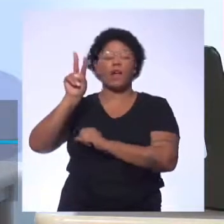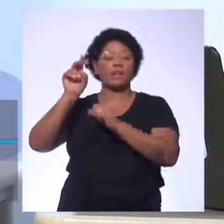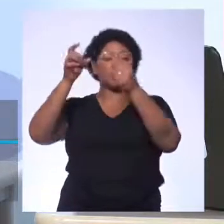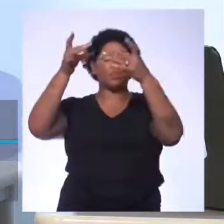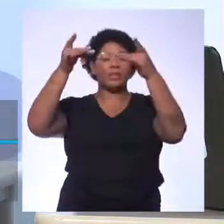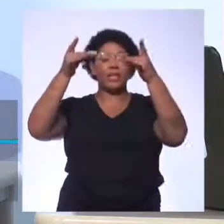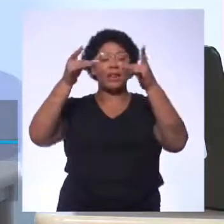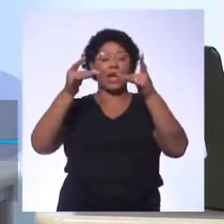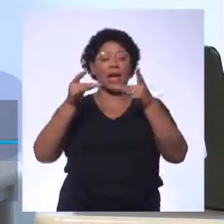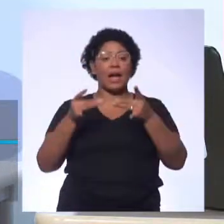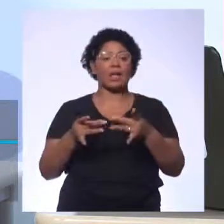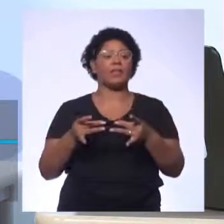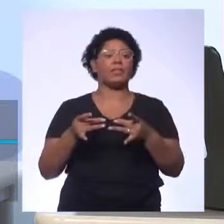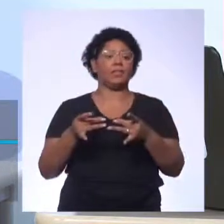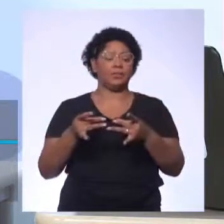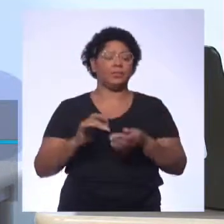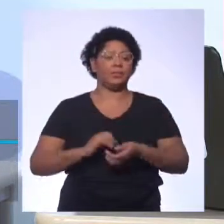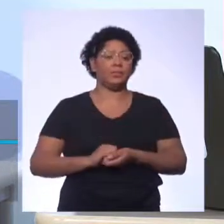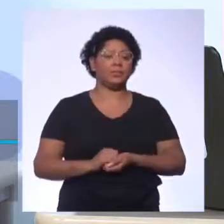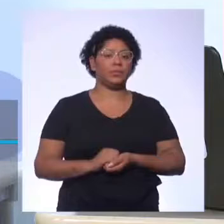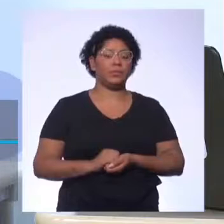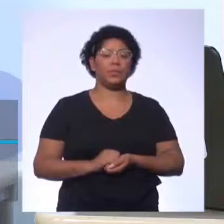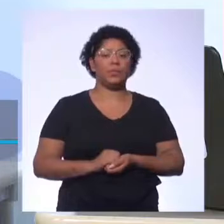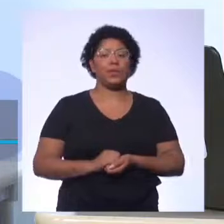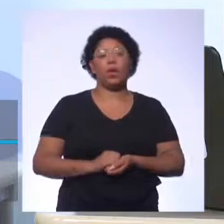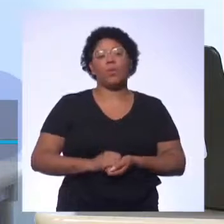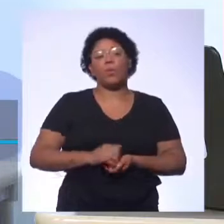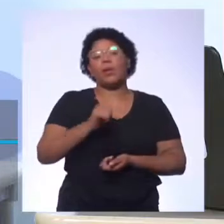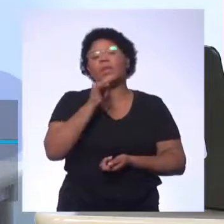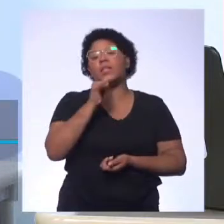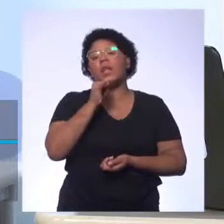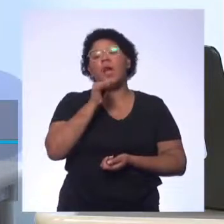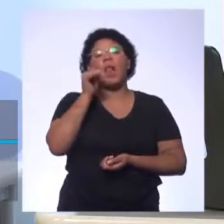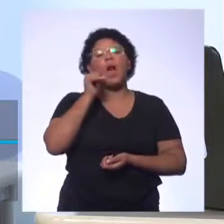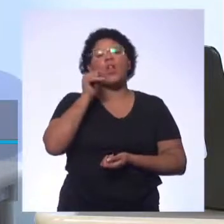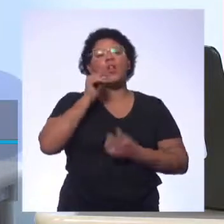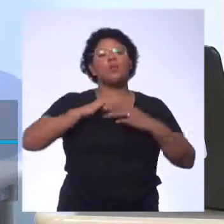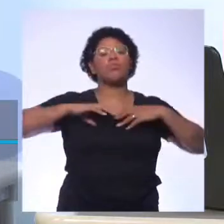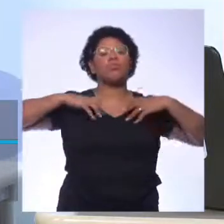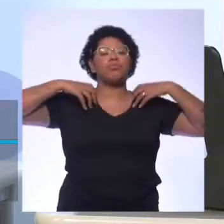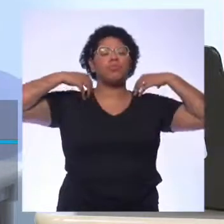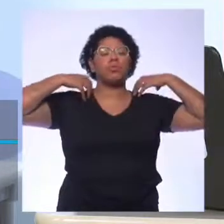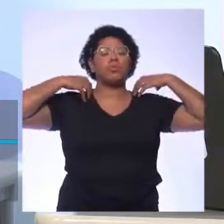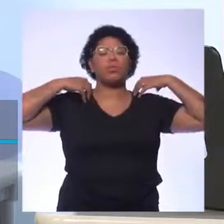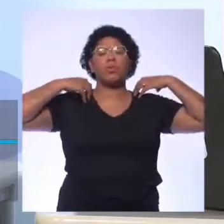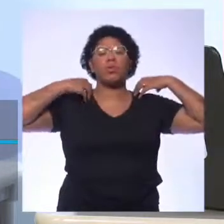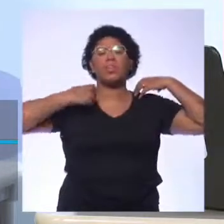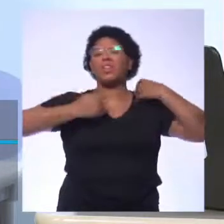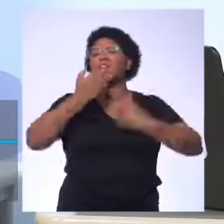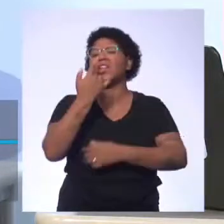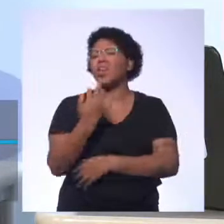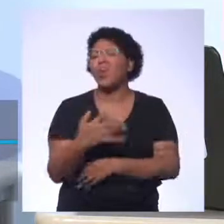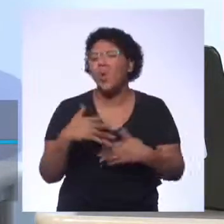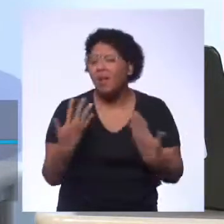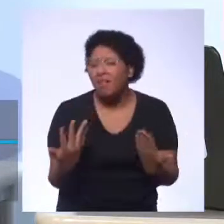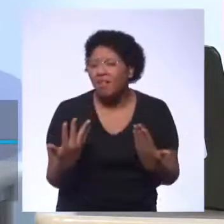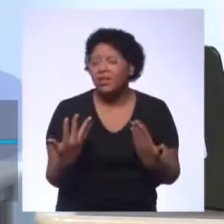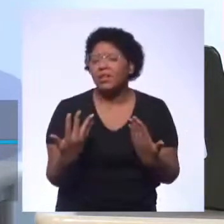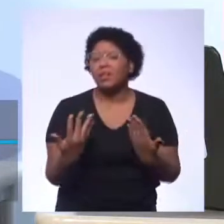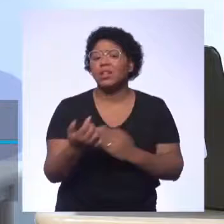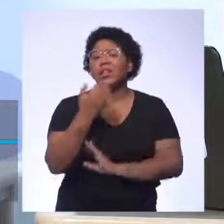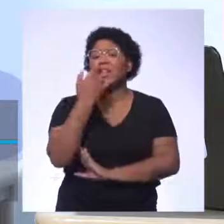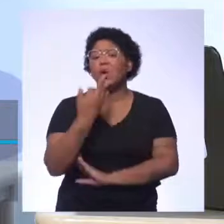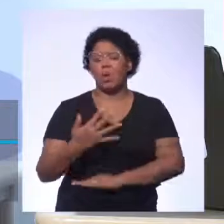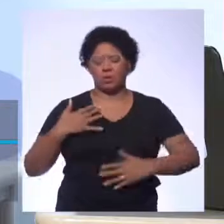características. Então, como a Elaine mencionou, a garota tem um gorro. Qual é a cor desse gorro? Ela está com uma roupa para patinar. Qual é a cor